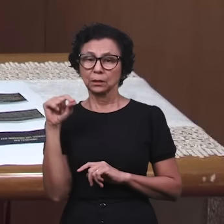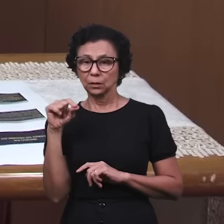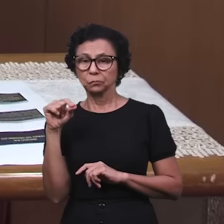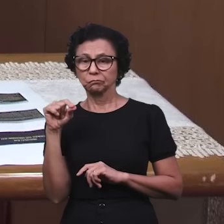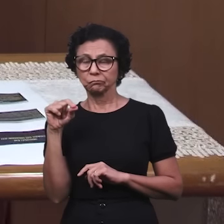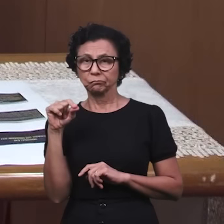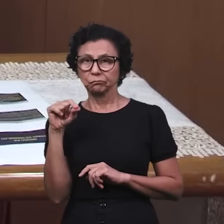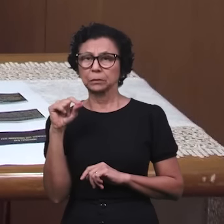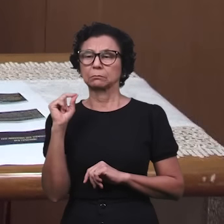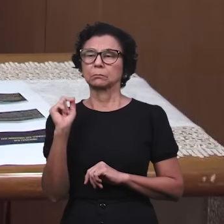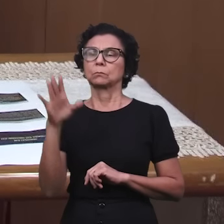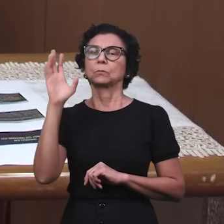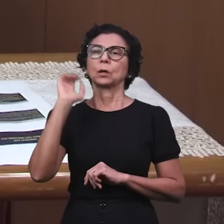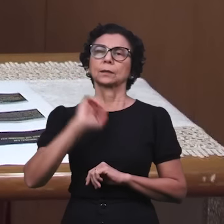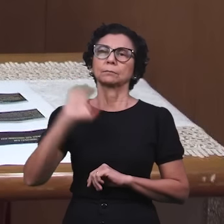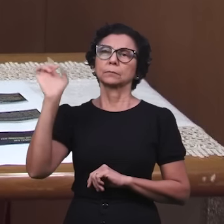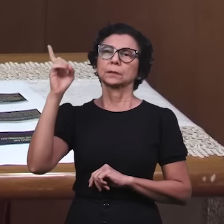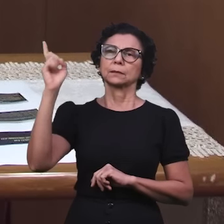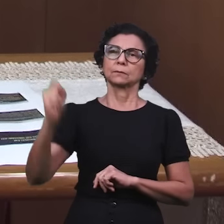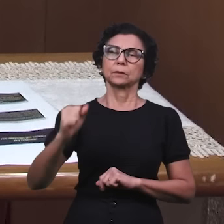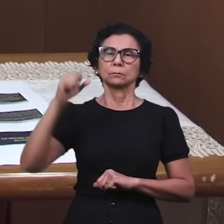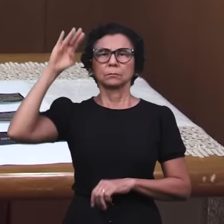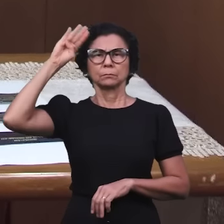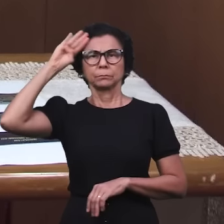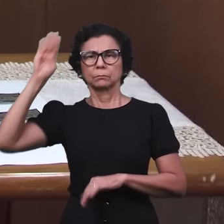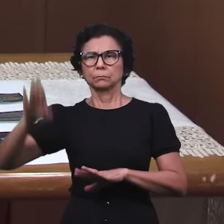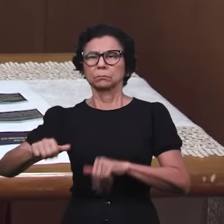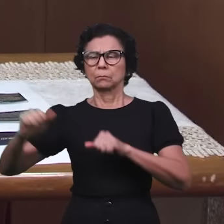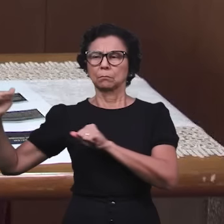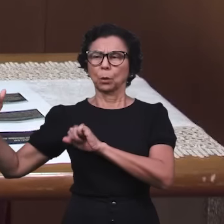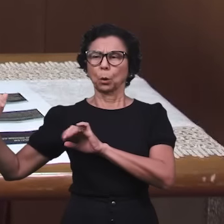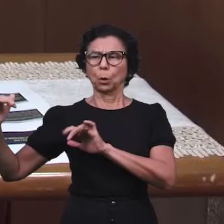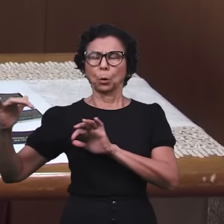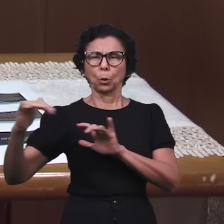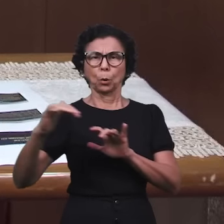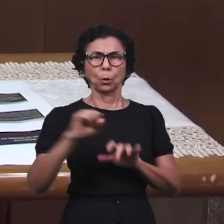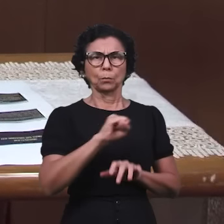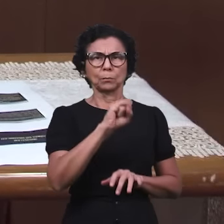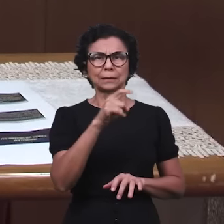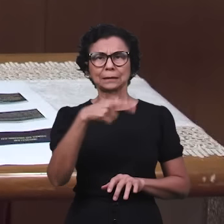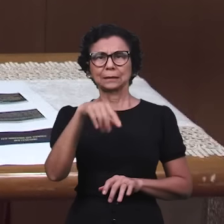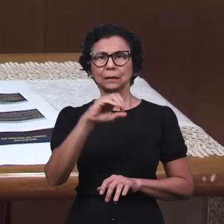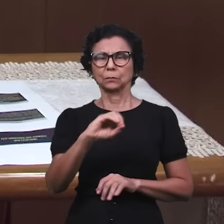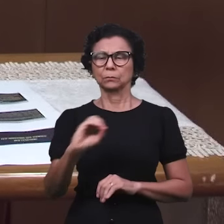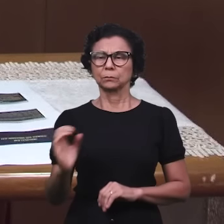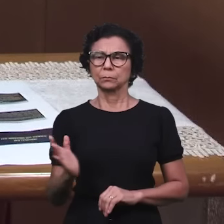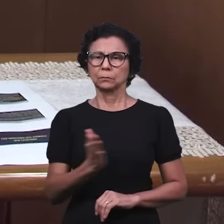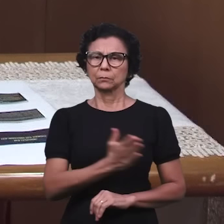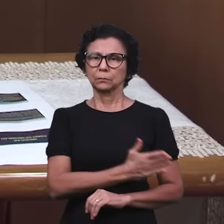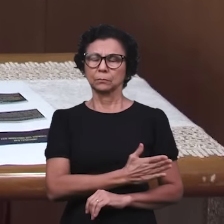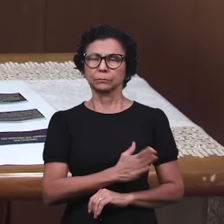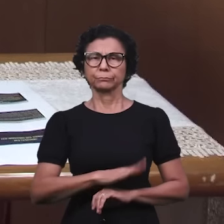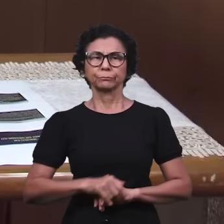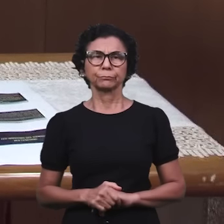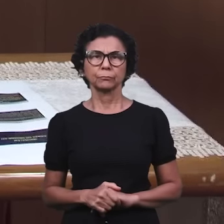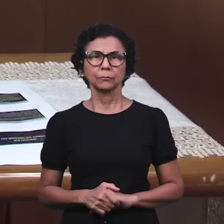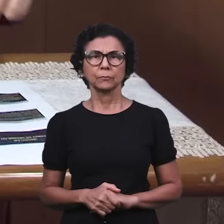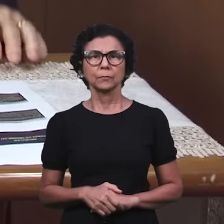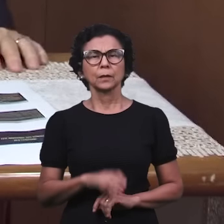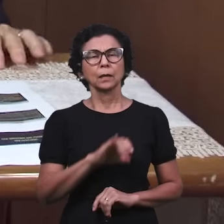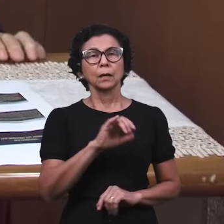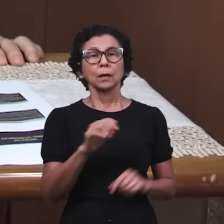E Davi então marchou para Sião. Voltando aos jebuseus, ninguém